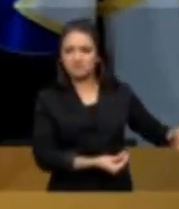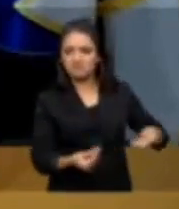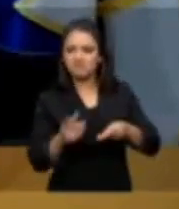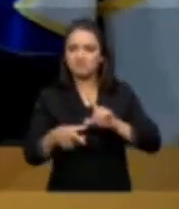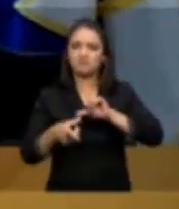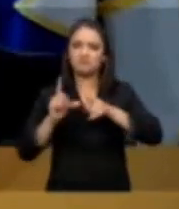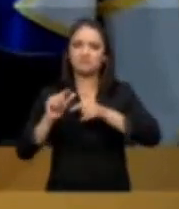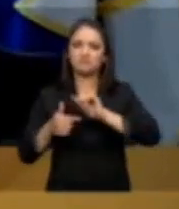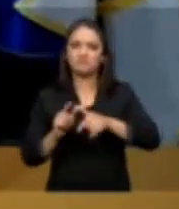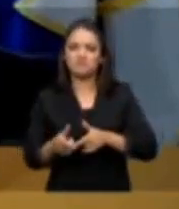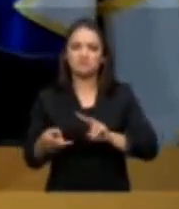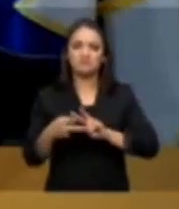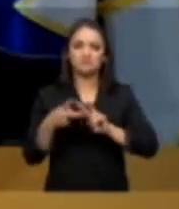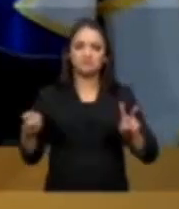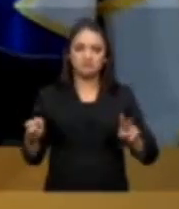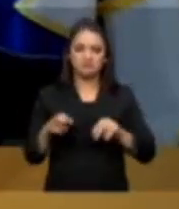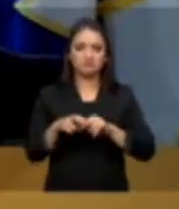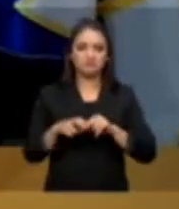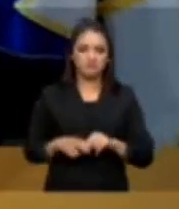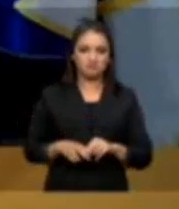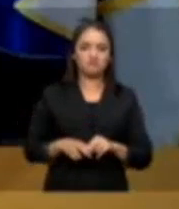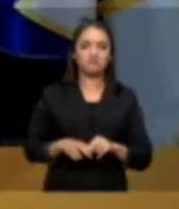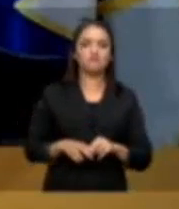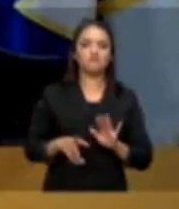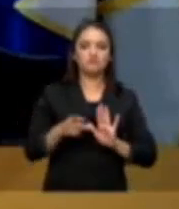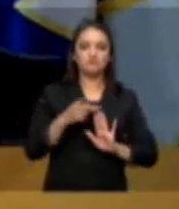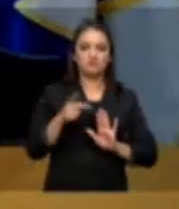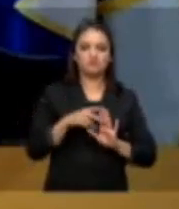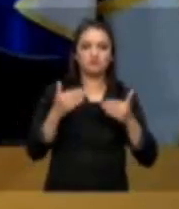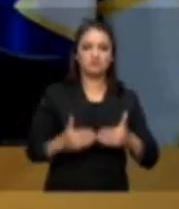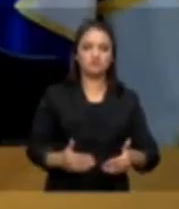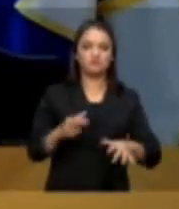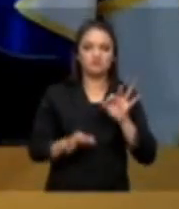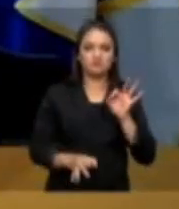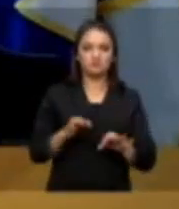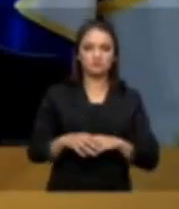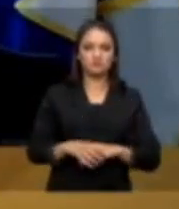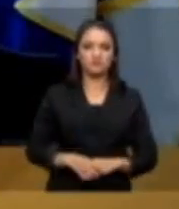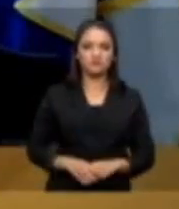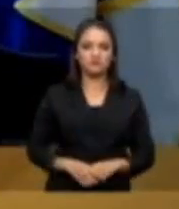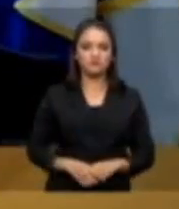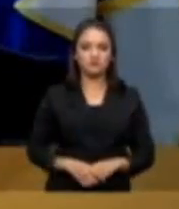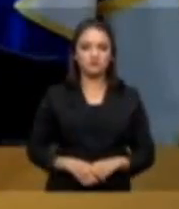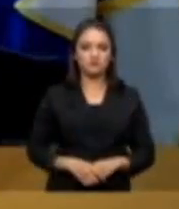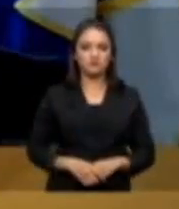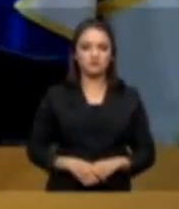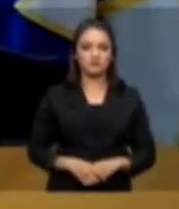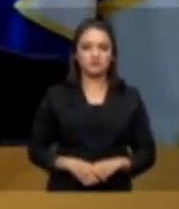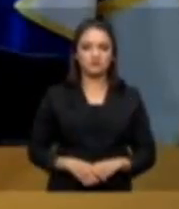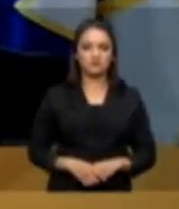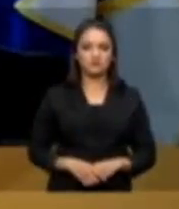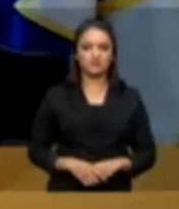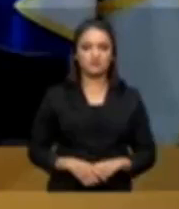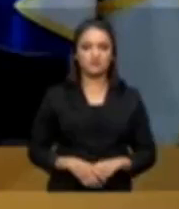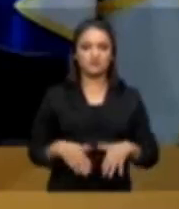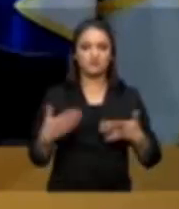tradicional ocupação indígena mediante a portaria do Ministério da Justiça. No caso concreto, senhoras ministras,